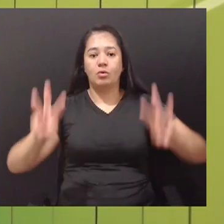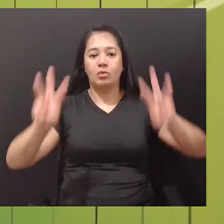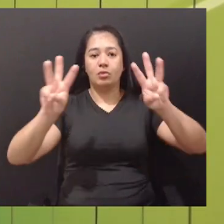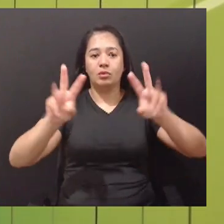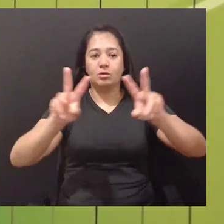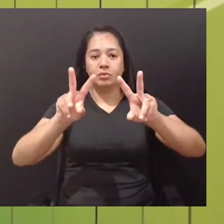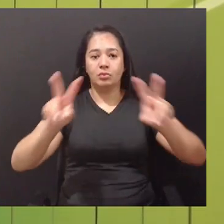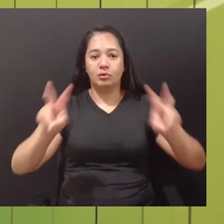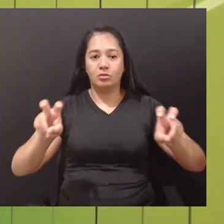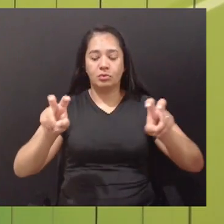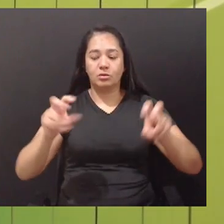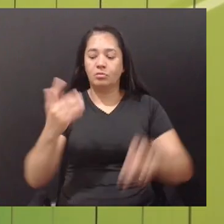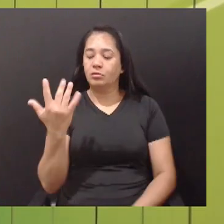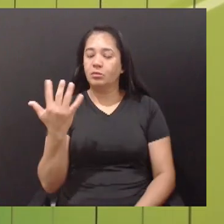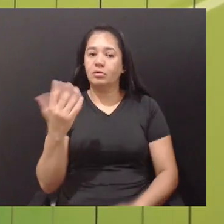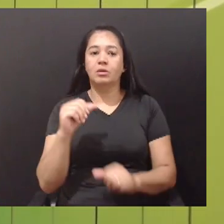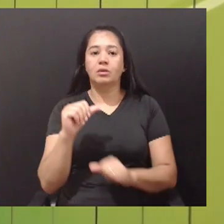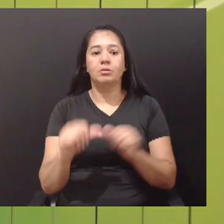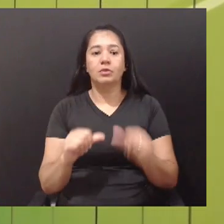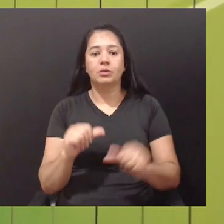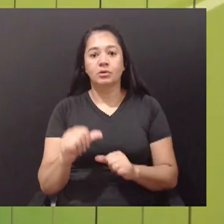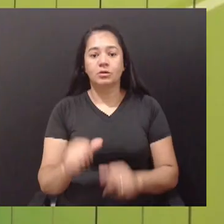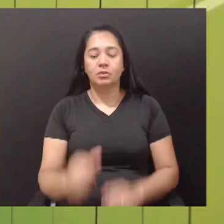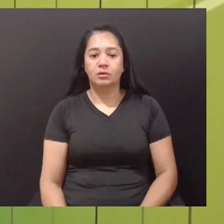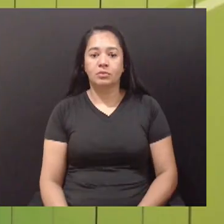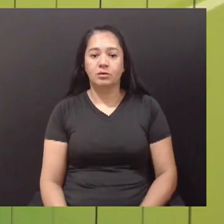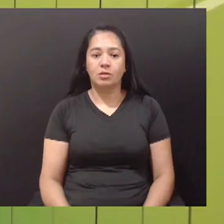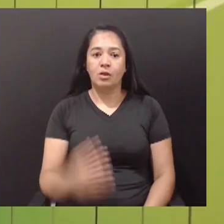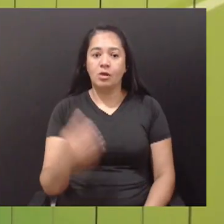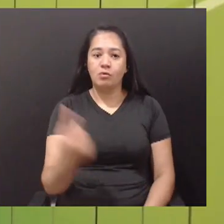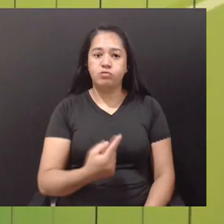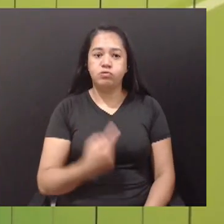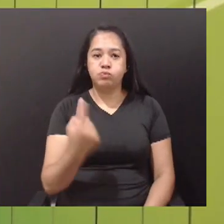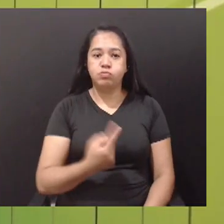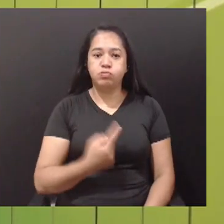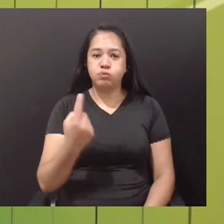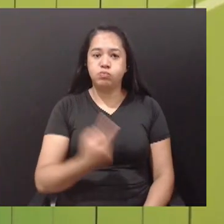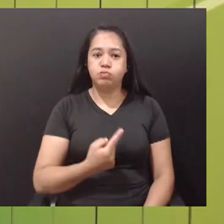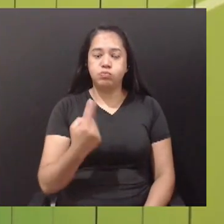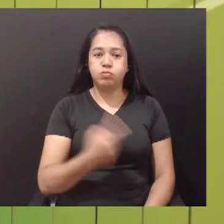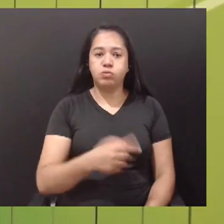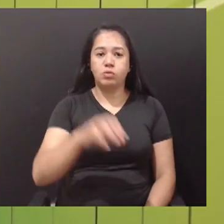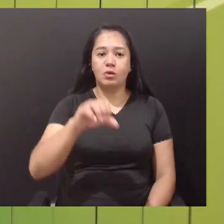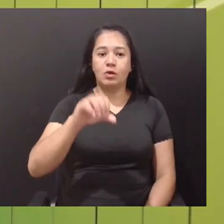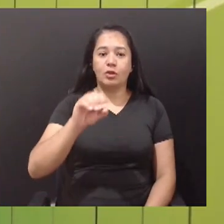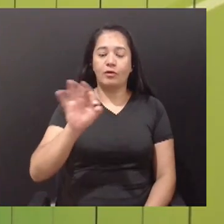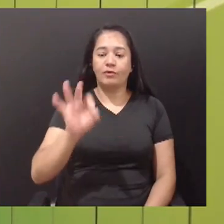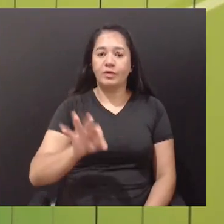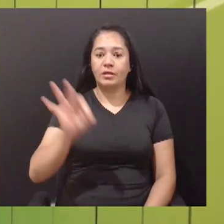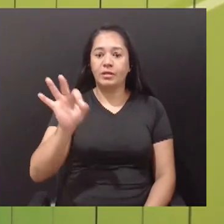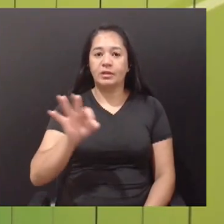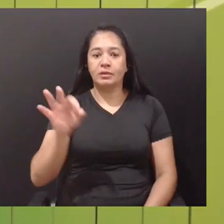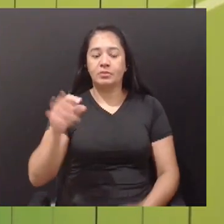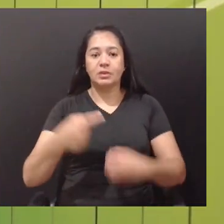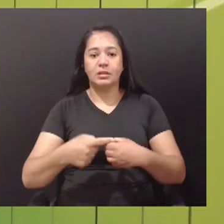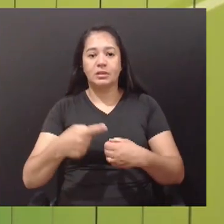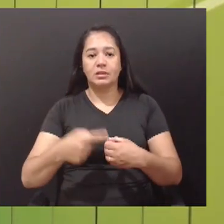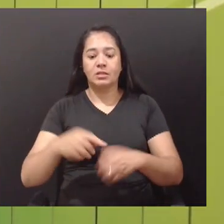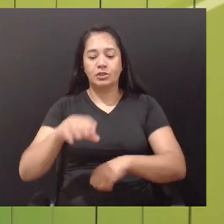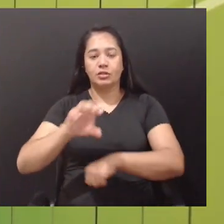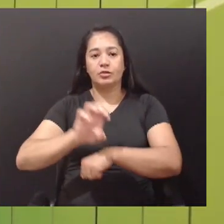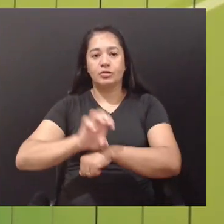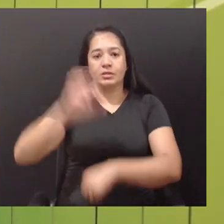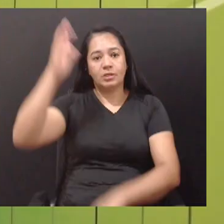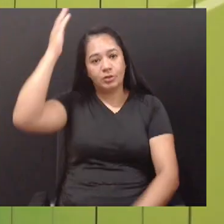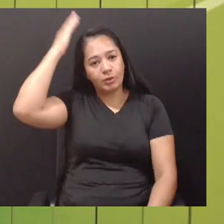mudança do clima, a COP30, um tornado destruiu 90% da cidade paranaense do Rio Bonito